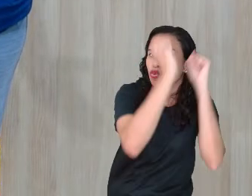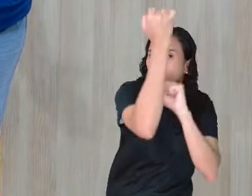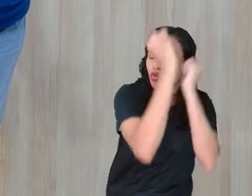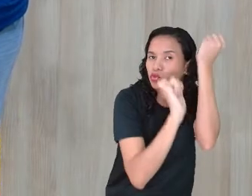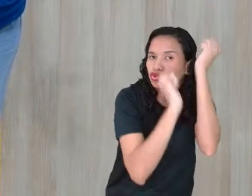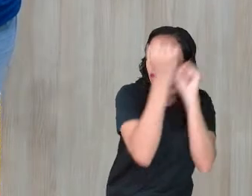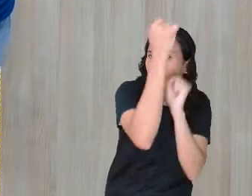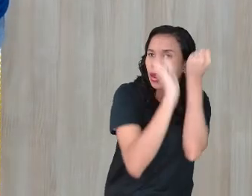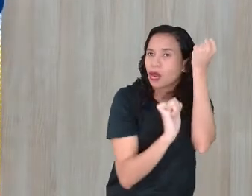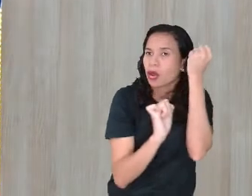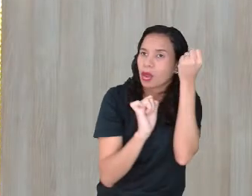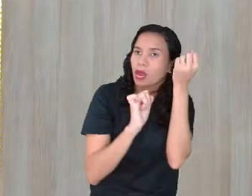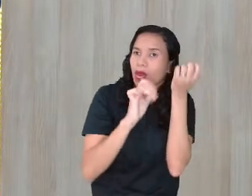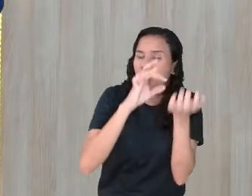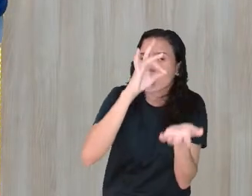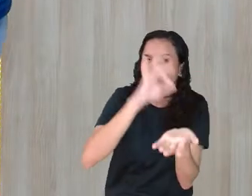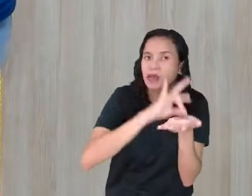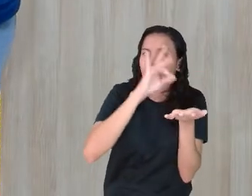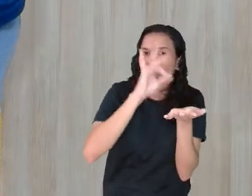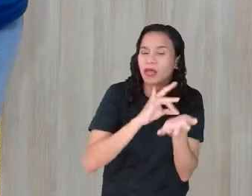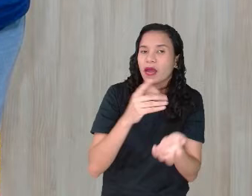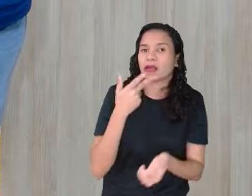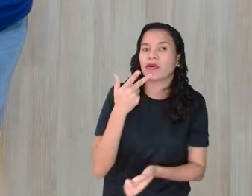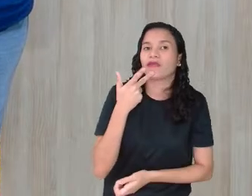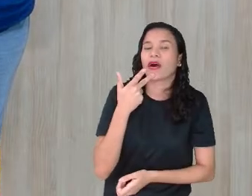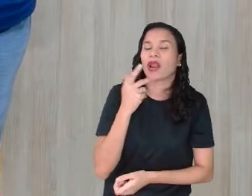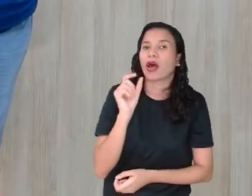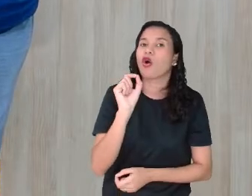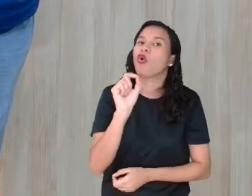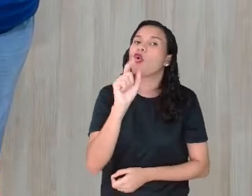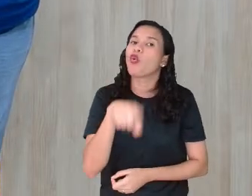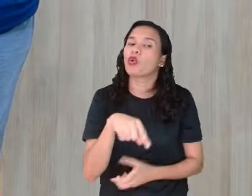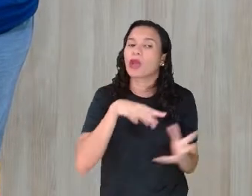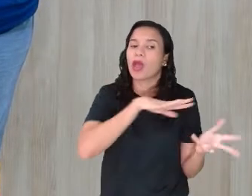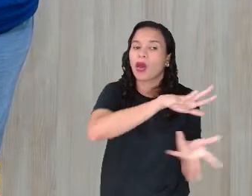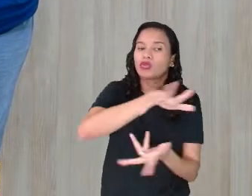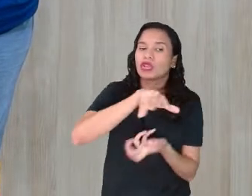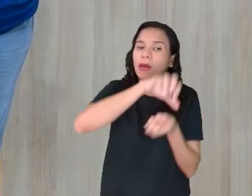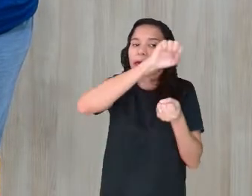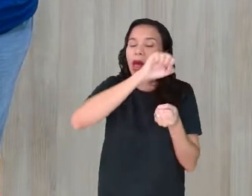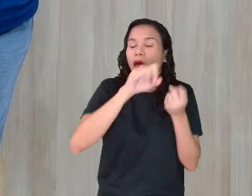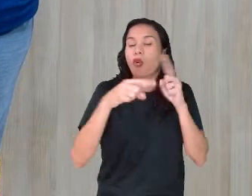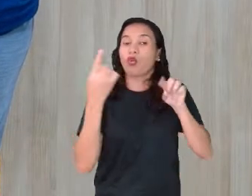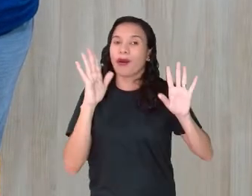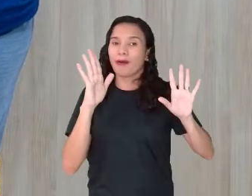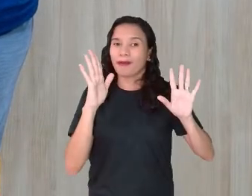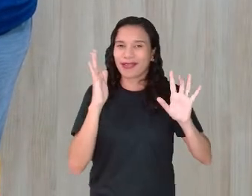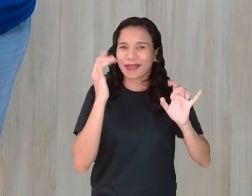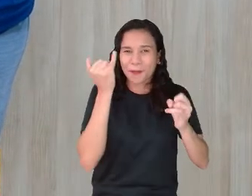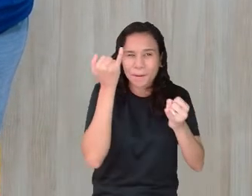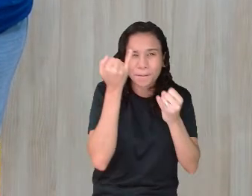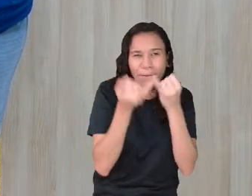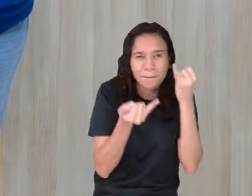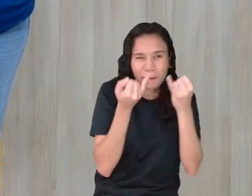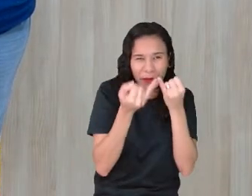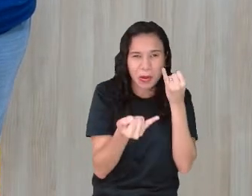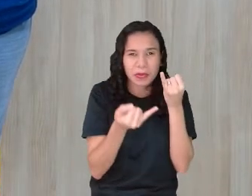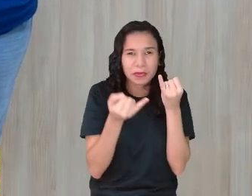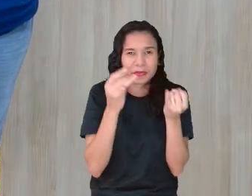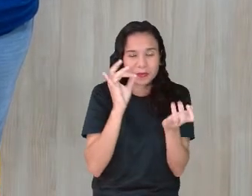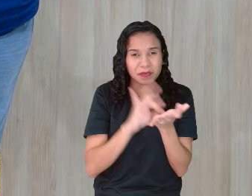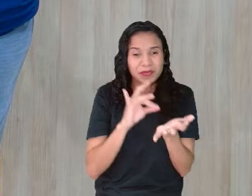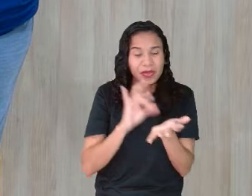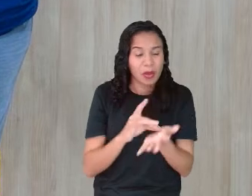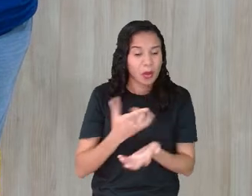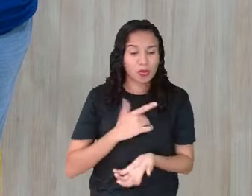que determinam o que seria a sustentabilidade, né? Porque parece que muitas delas